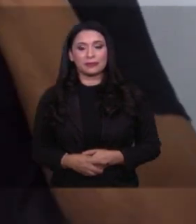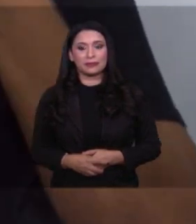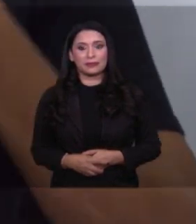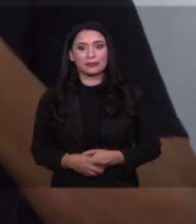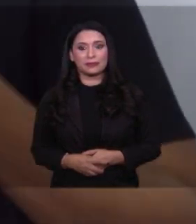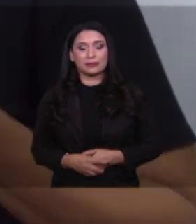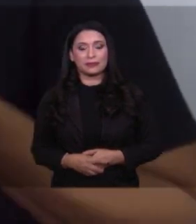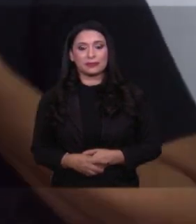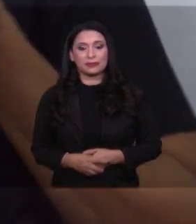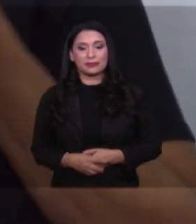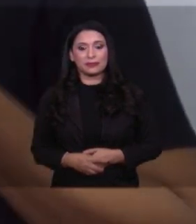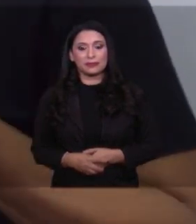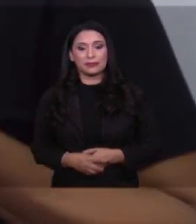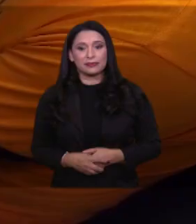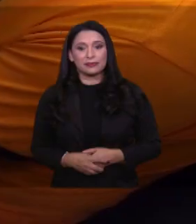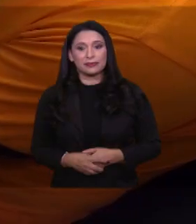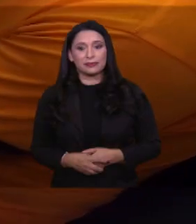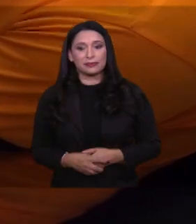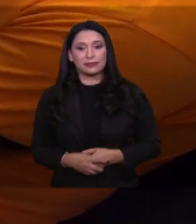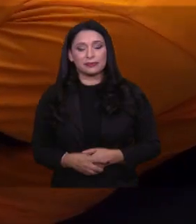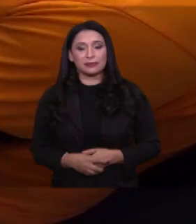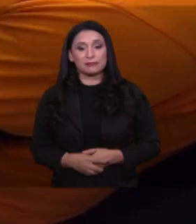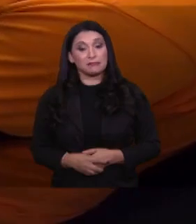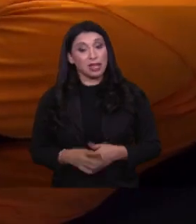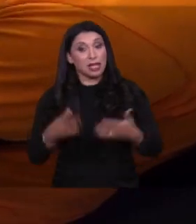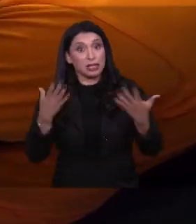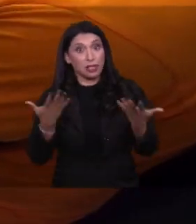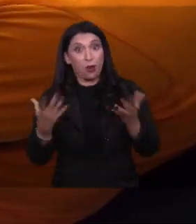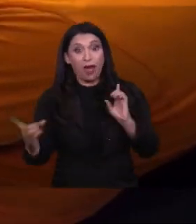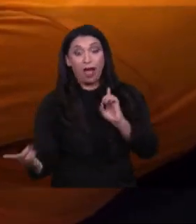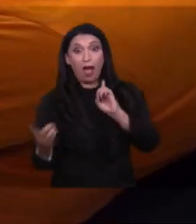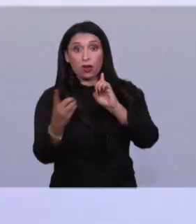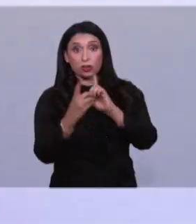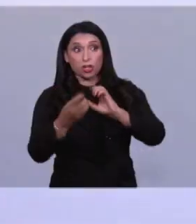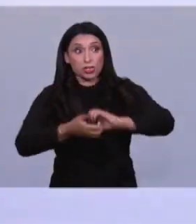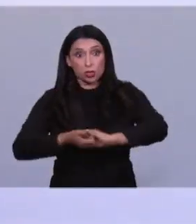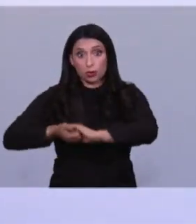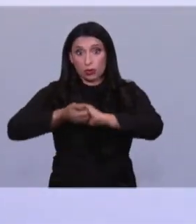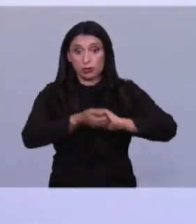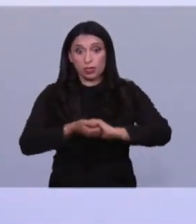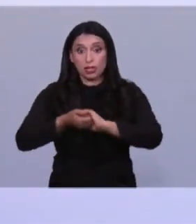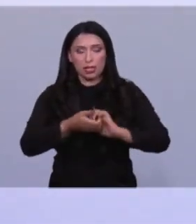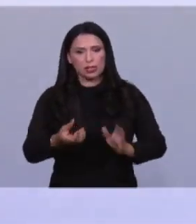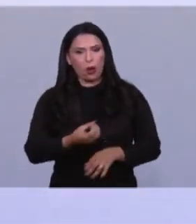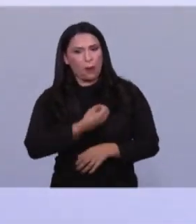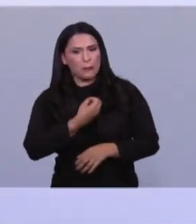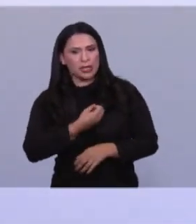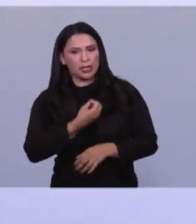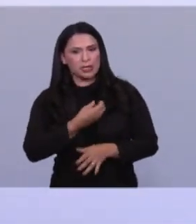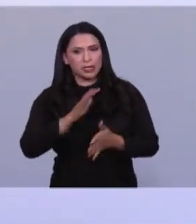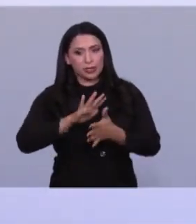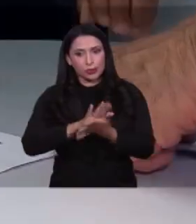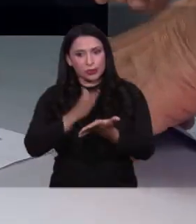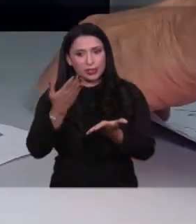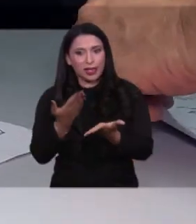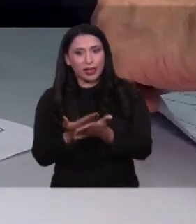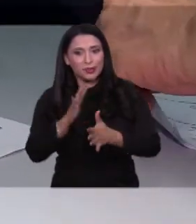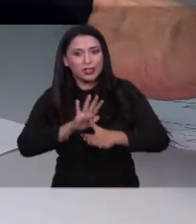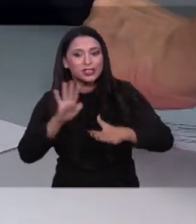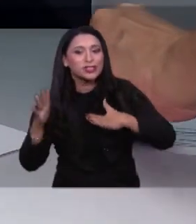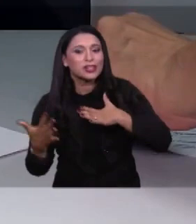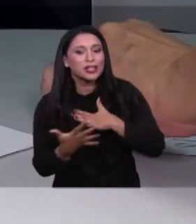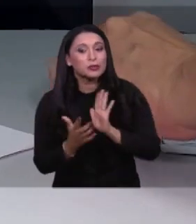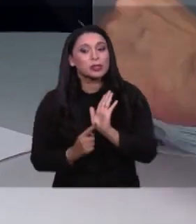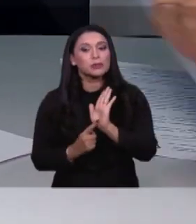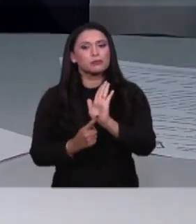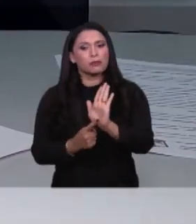legal essa acessibilidade. A realização de audiência de conciliação com a presença de um intérprete de Libras demonstra